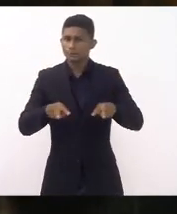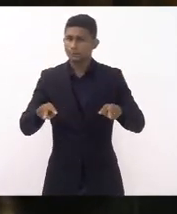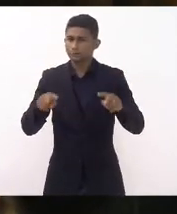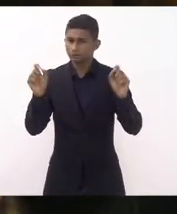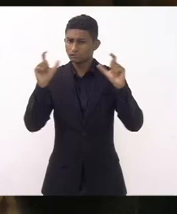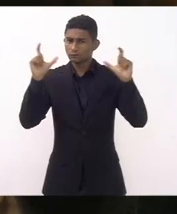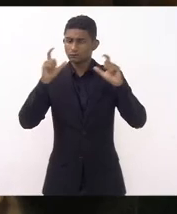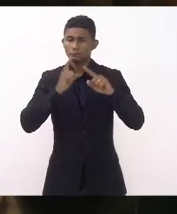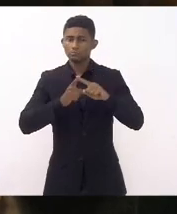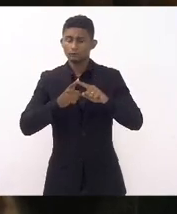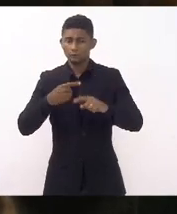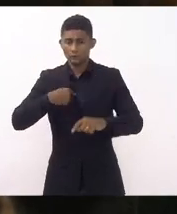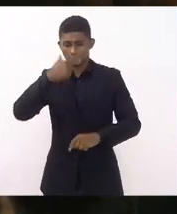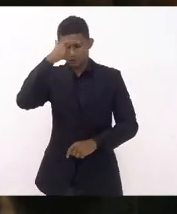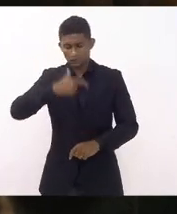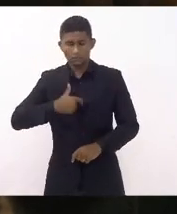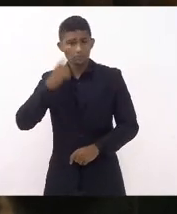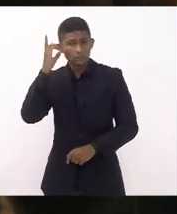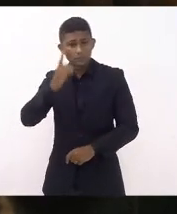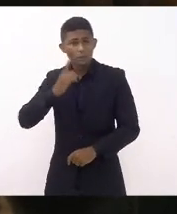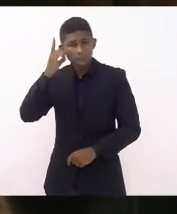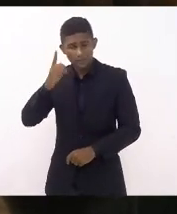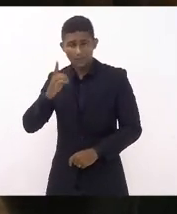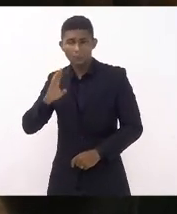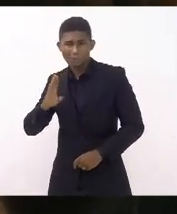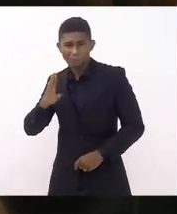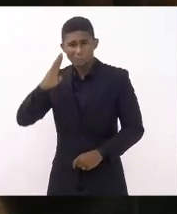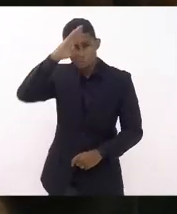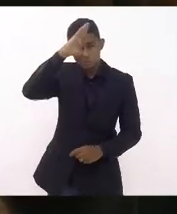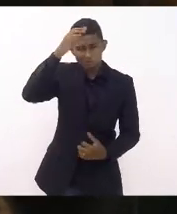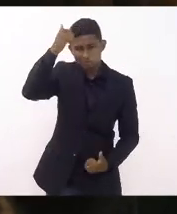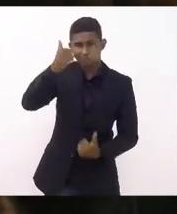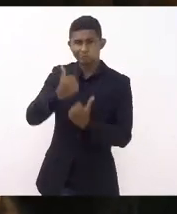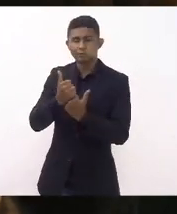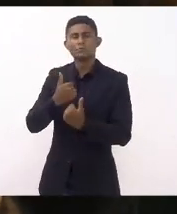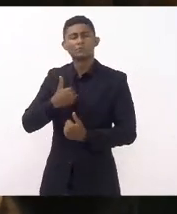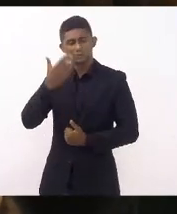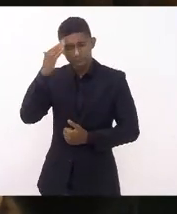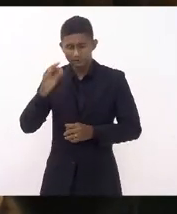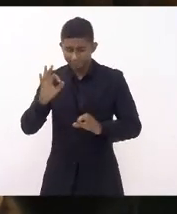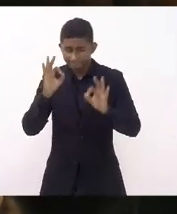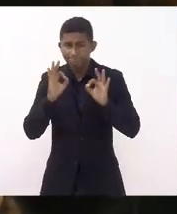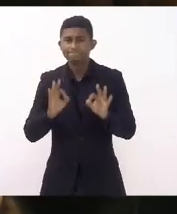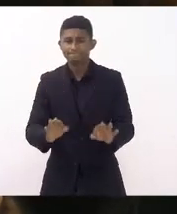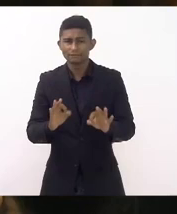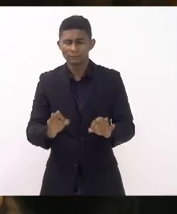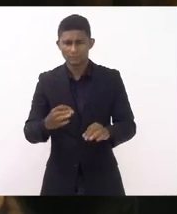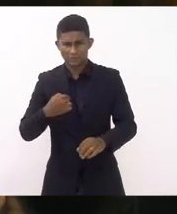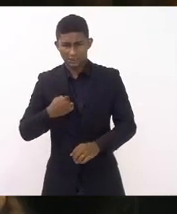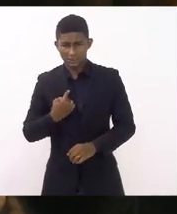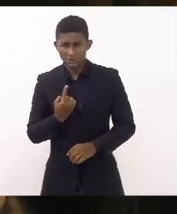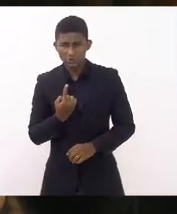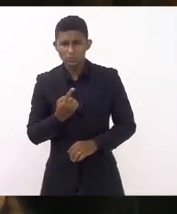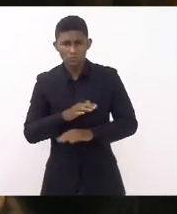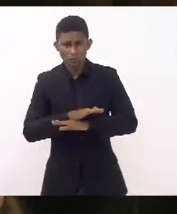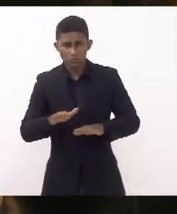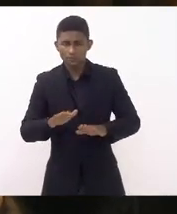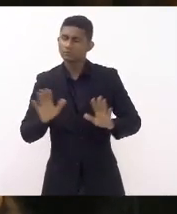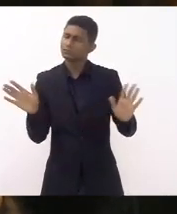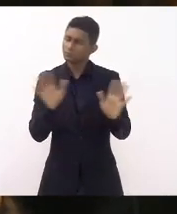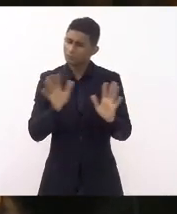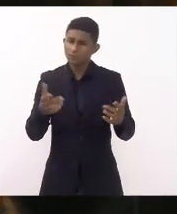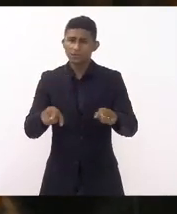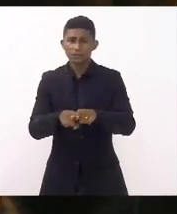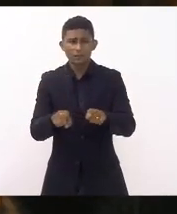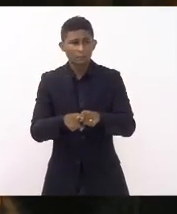sou uma deputada, uma parlamentar bolsonarista, e eu tenho certeza que não só eu, mas muitos que